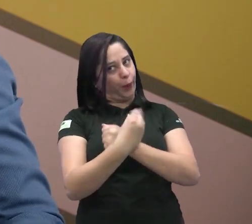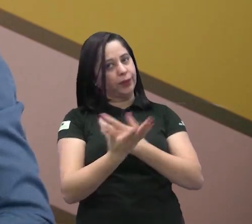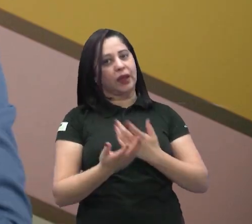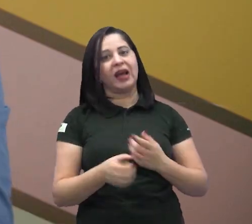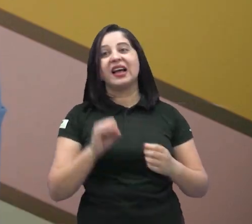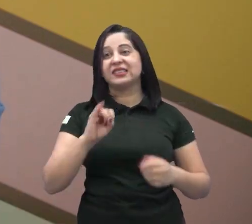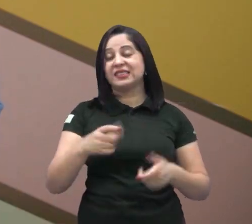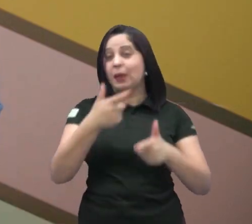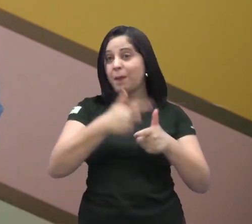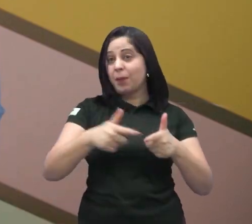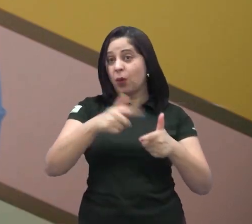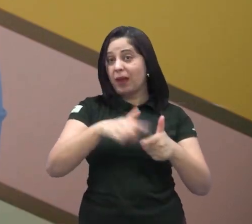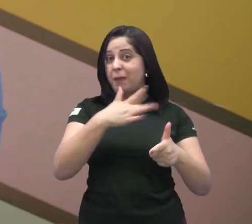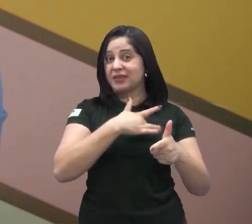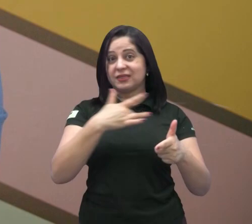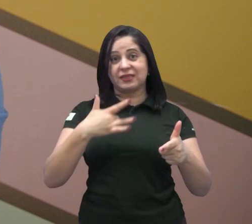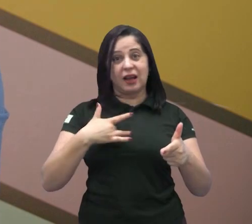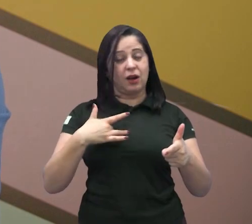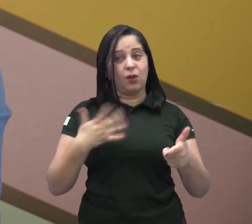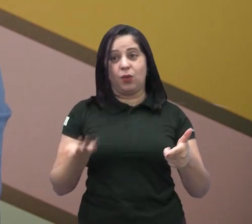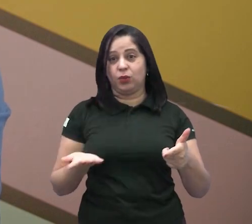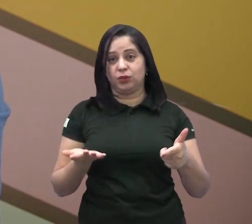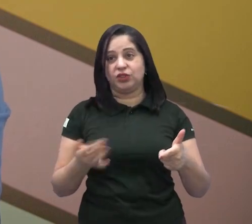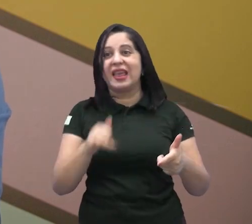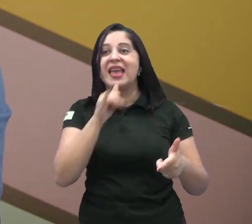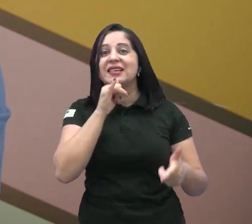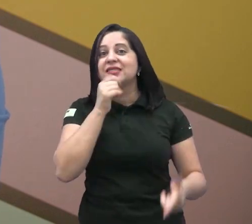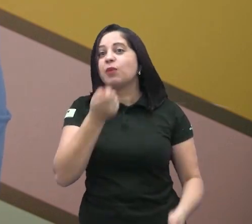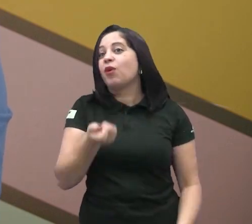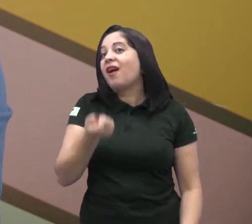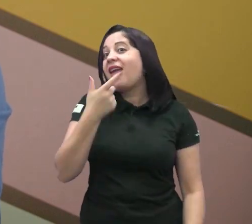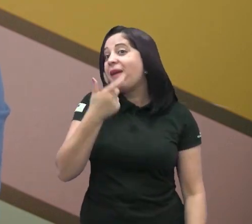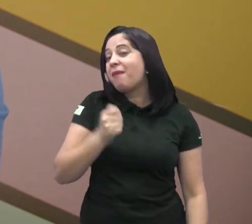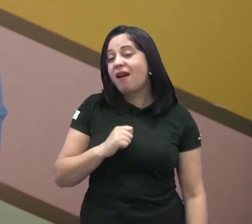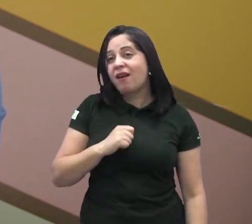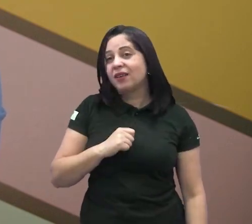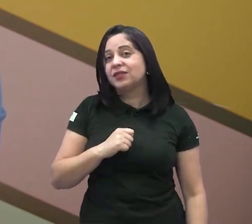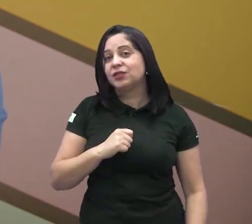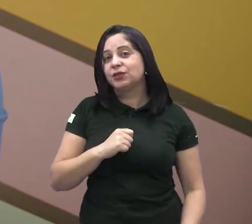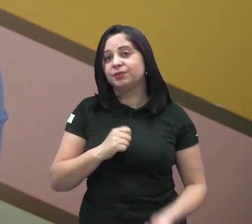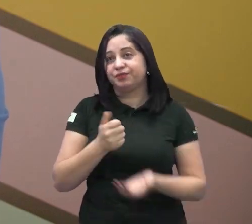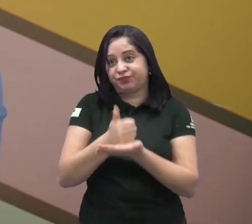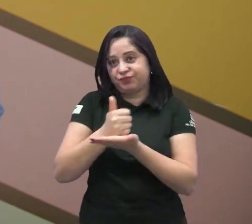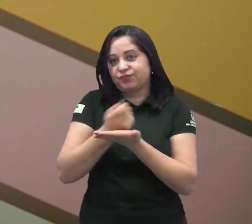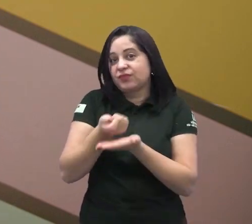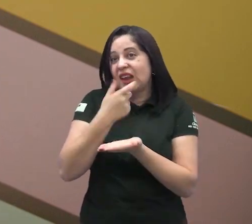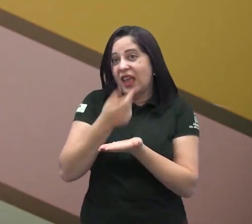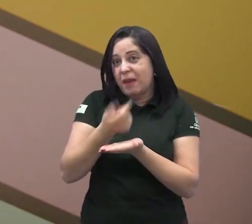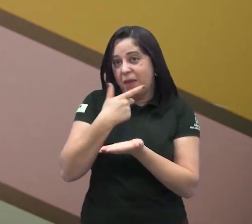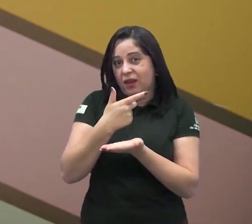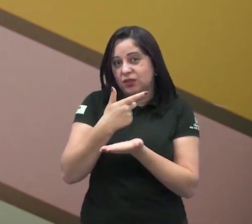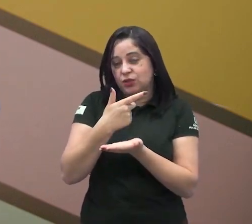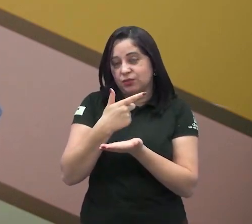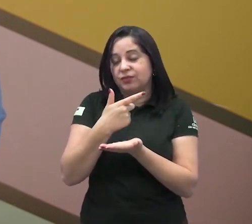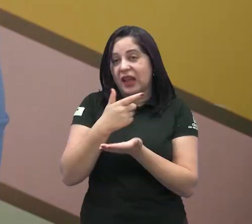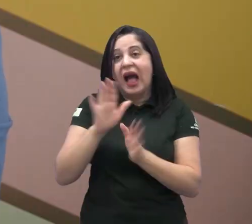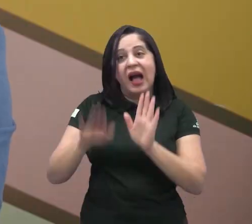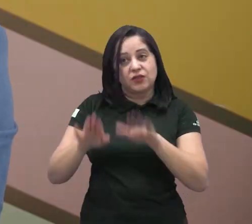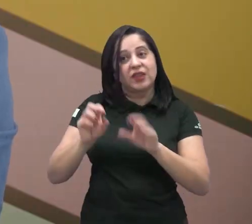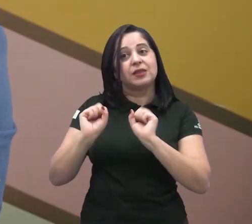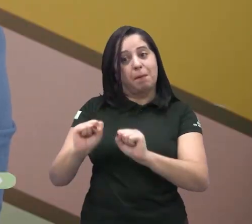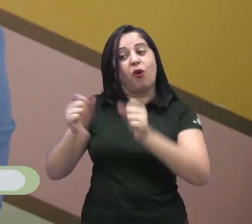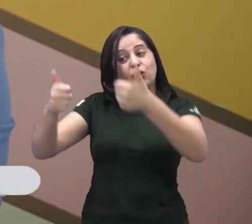dessa ansiedade. Se ele tem problemas de saúde geral, se ele toma medicações, existem medicações que